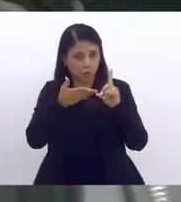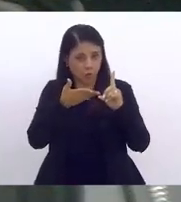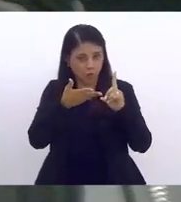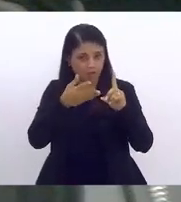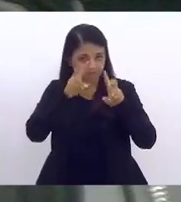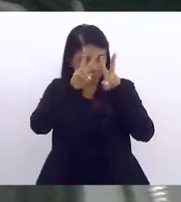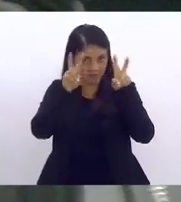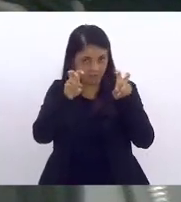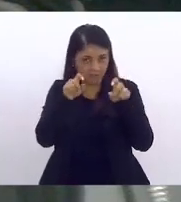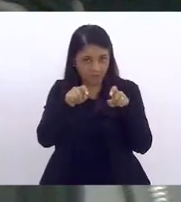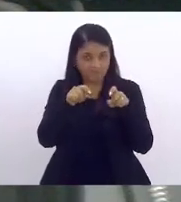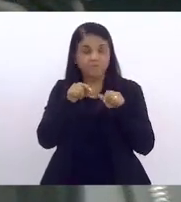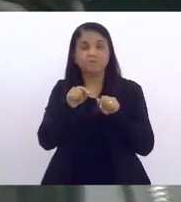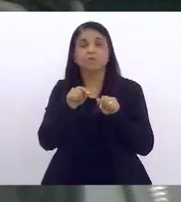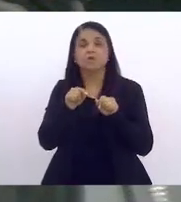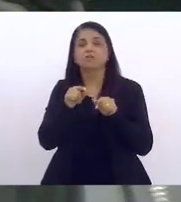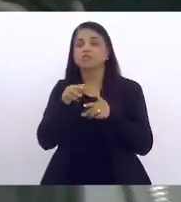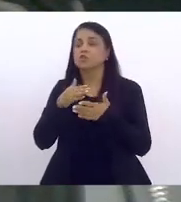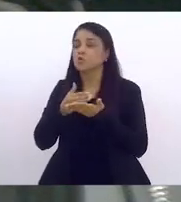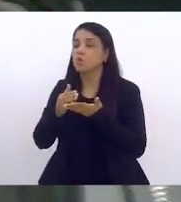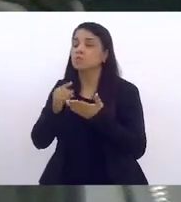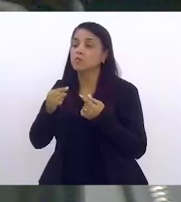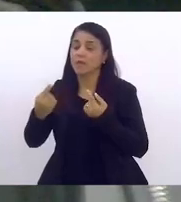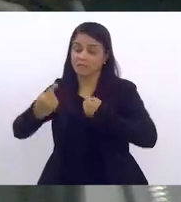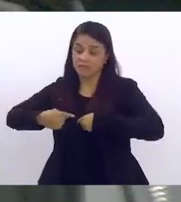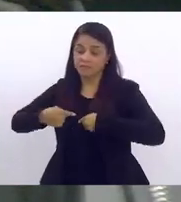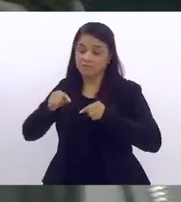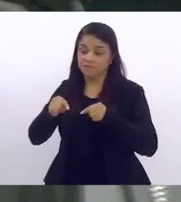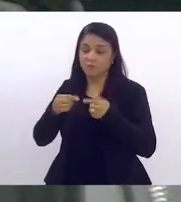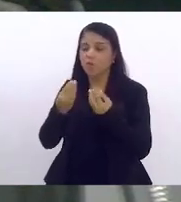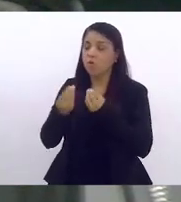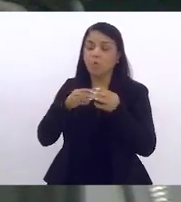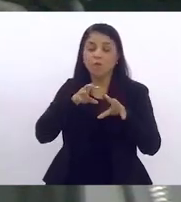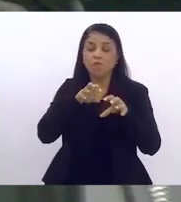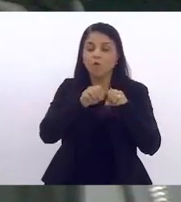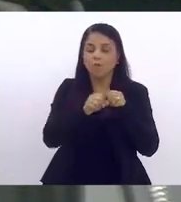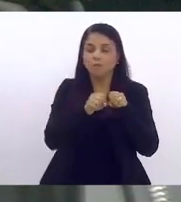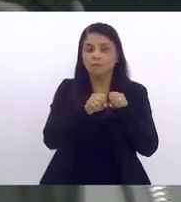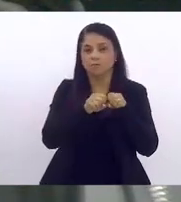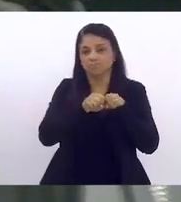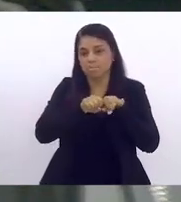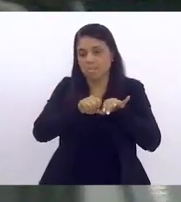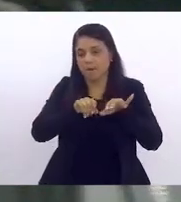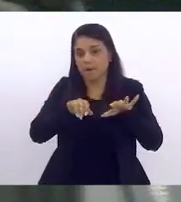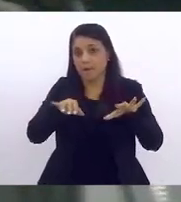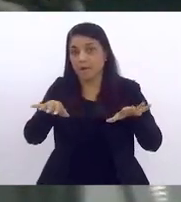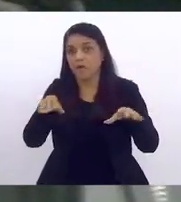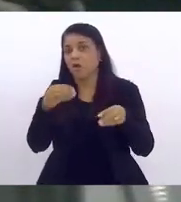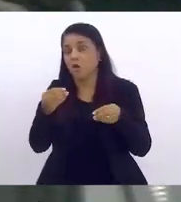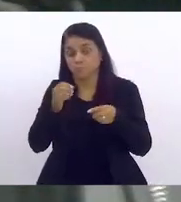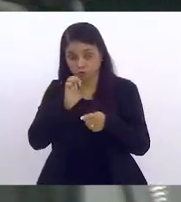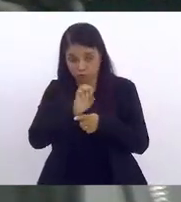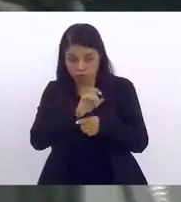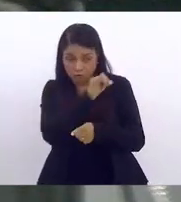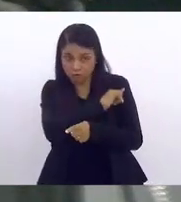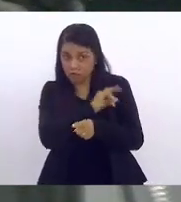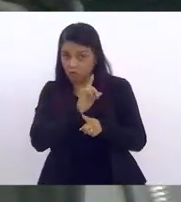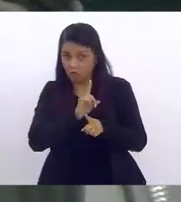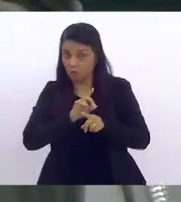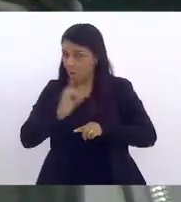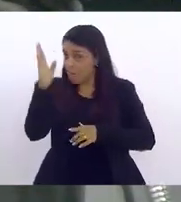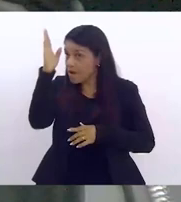gente conversou com a Morgana. Como que a gente amplia essa formação? Porque aí a gente não está falando mais do Estado do Rio de Janeiro, não. A gente está falando desse país